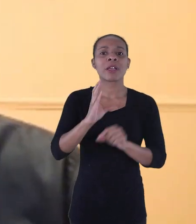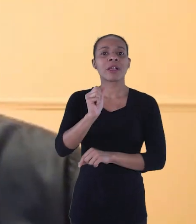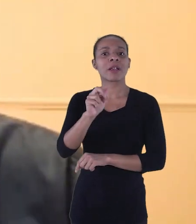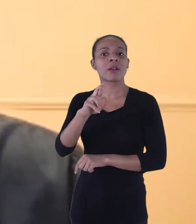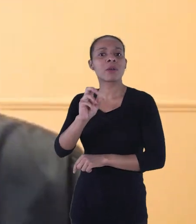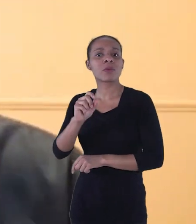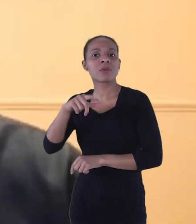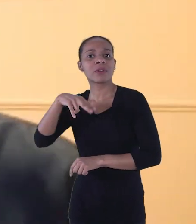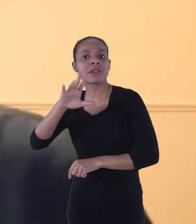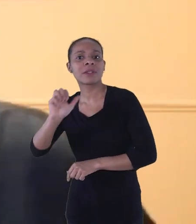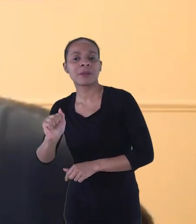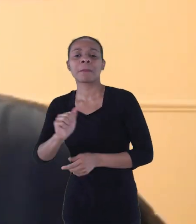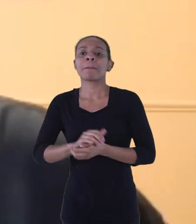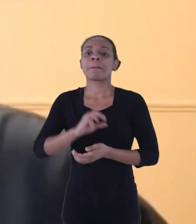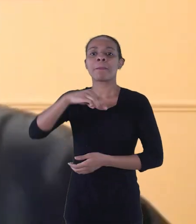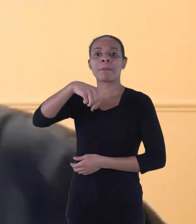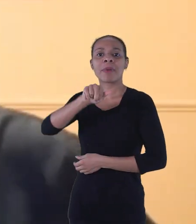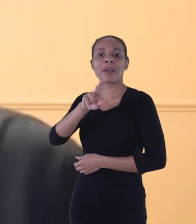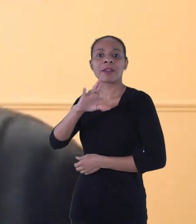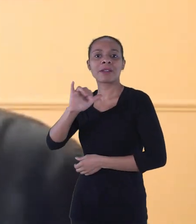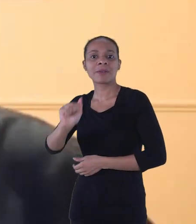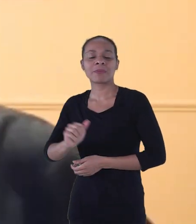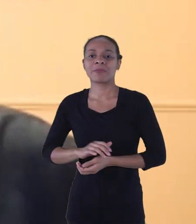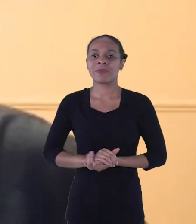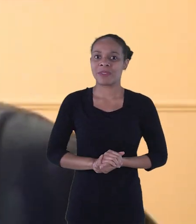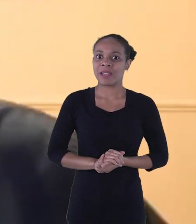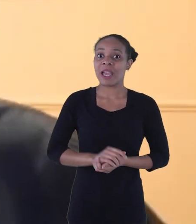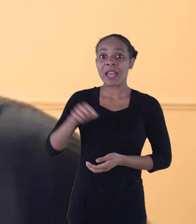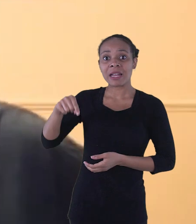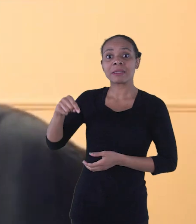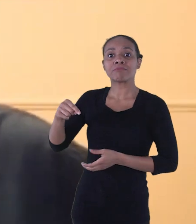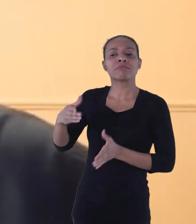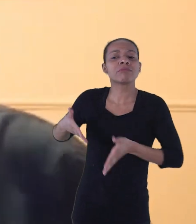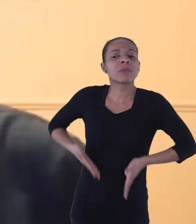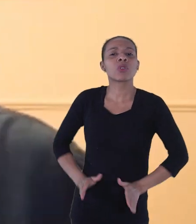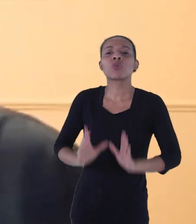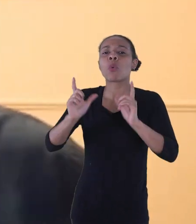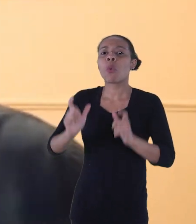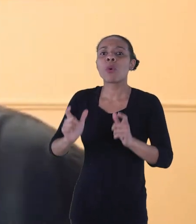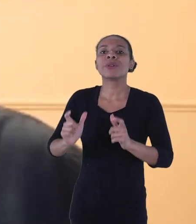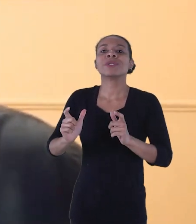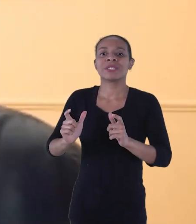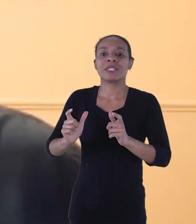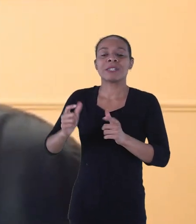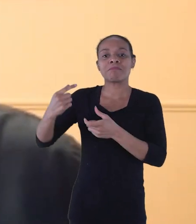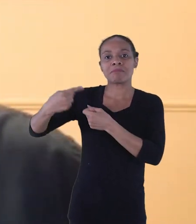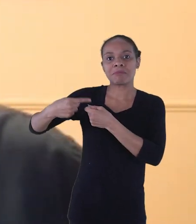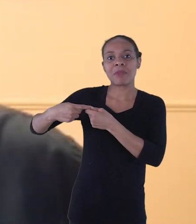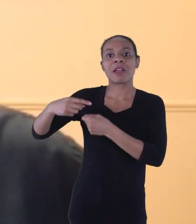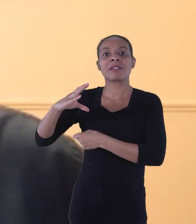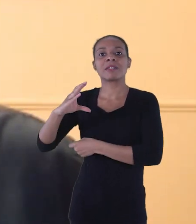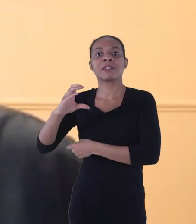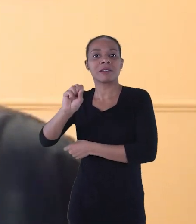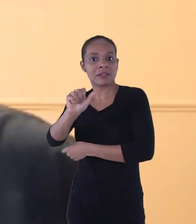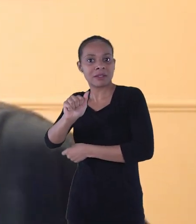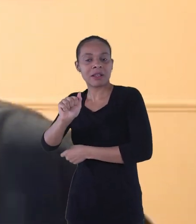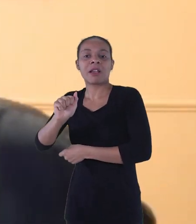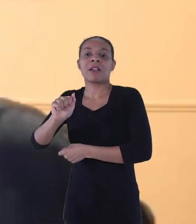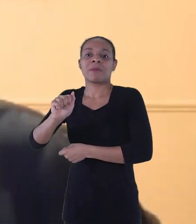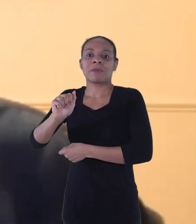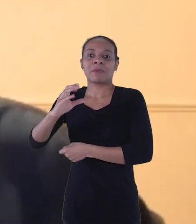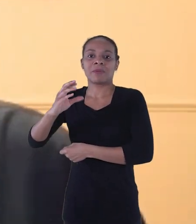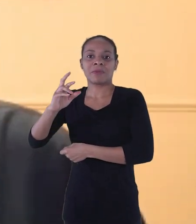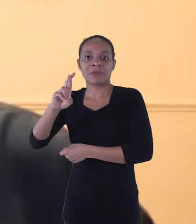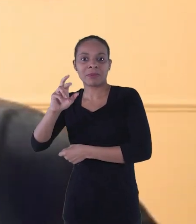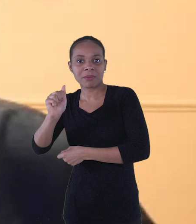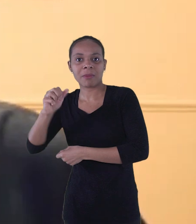em Sacramento, interior mineiro, e que, se fosse viva, teria completado agora em março 107 anos. Carolina era negra, catadora